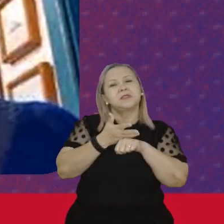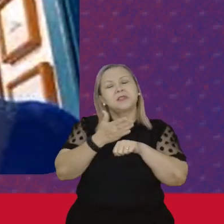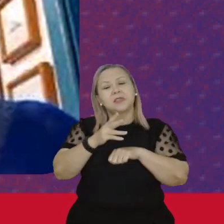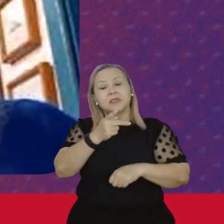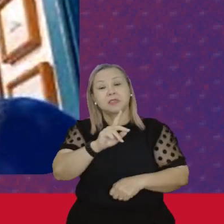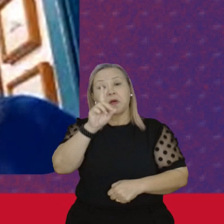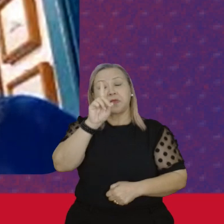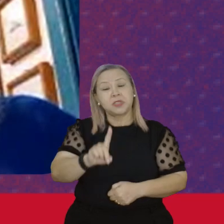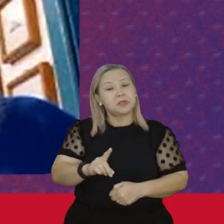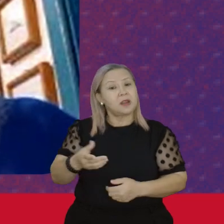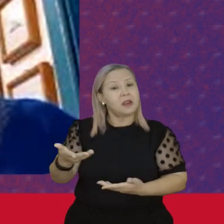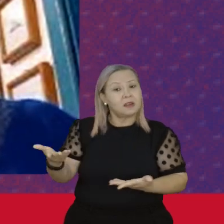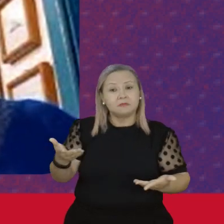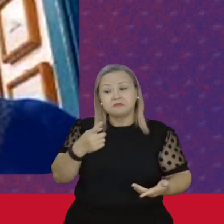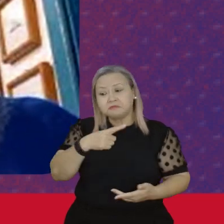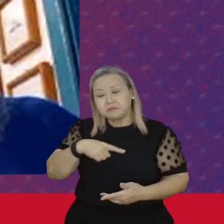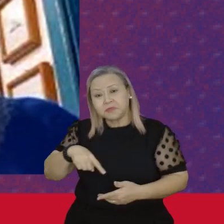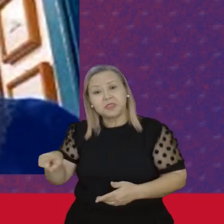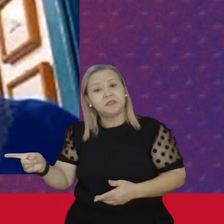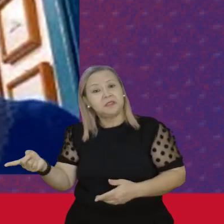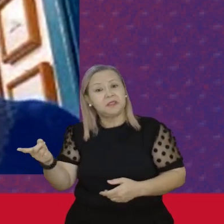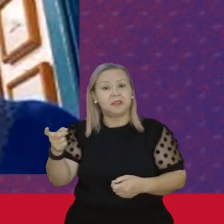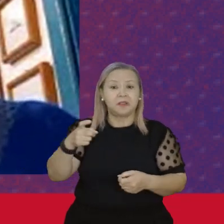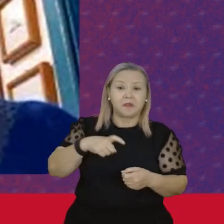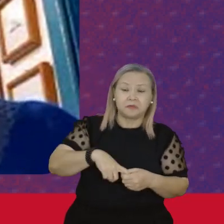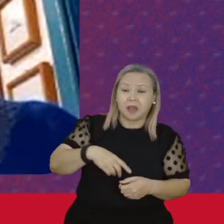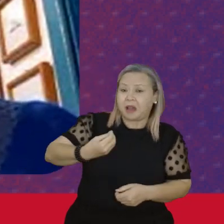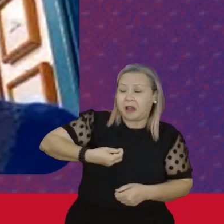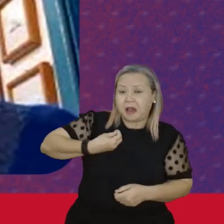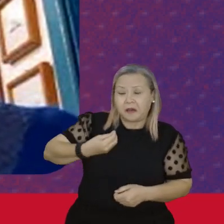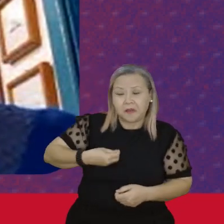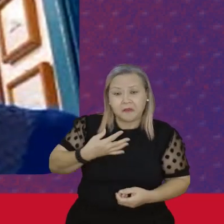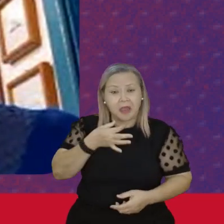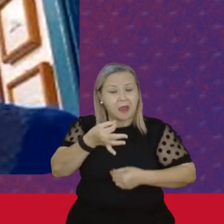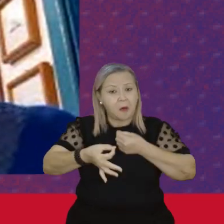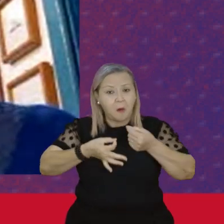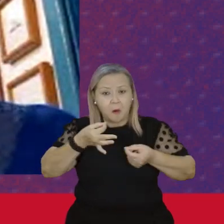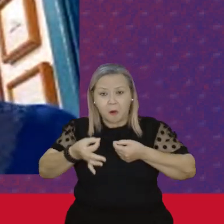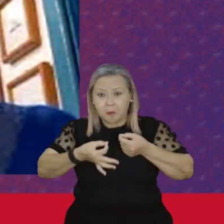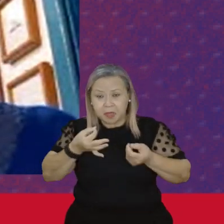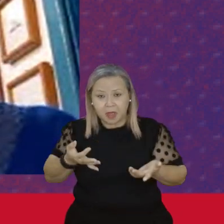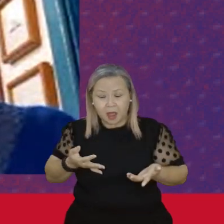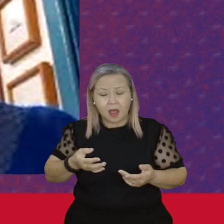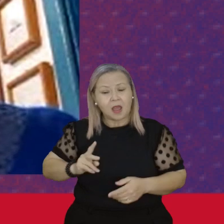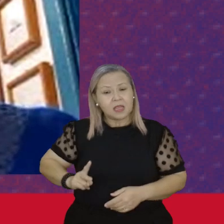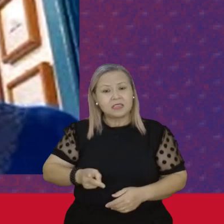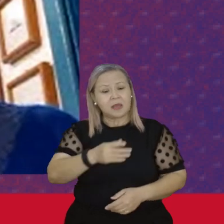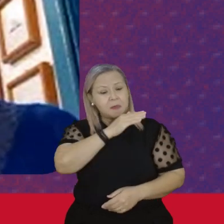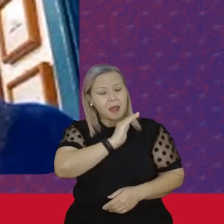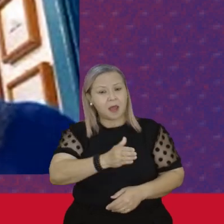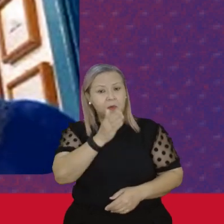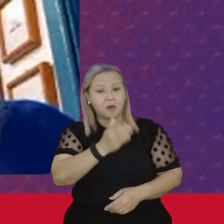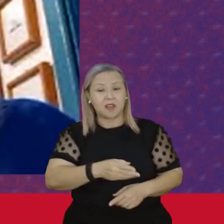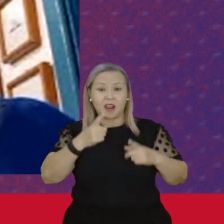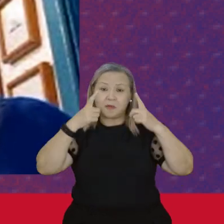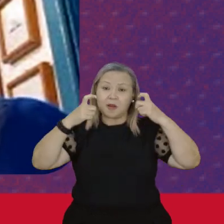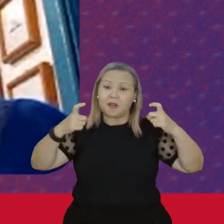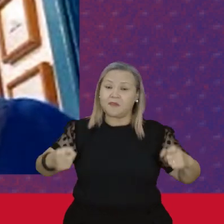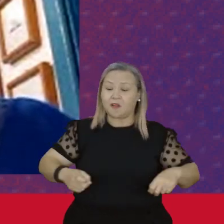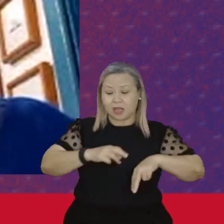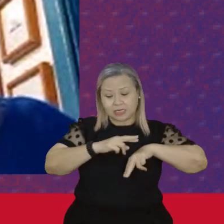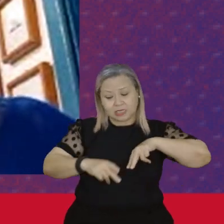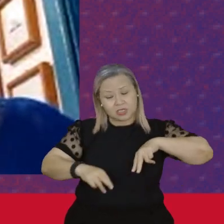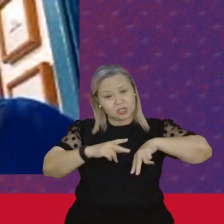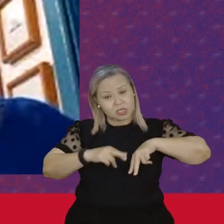direito de opinar, ele é sempre bloqueado por essa violência de gênero,